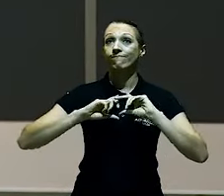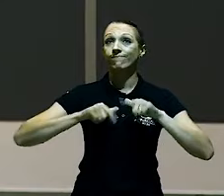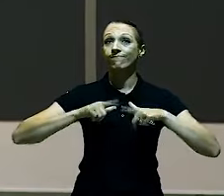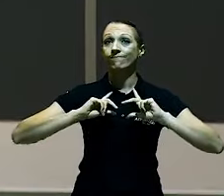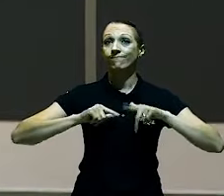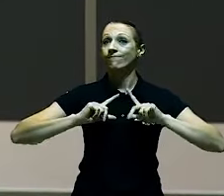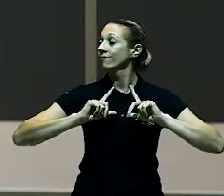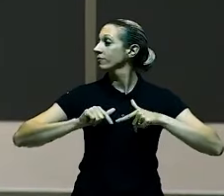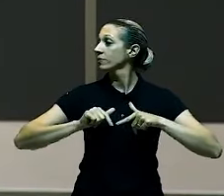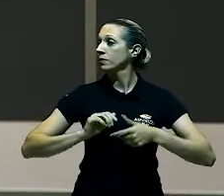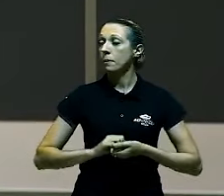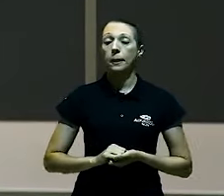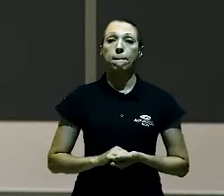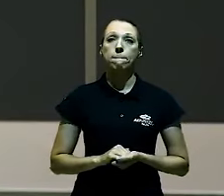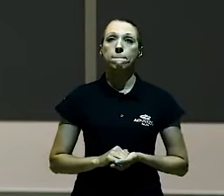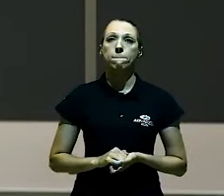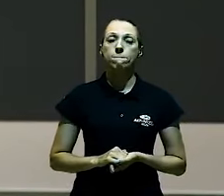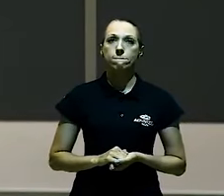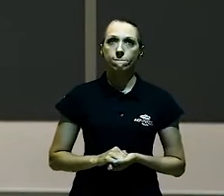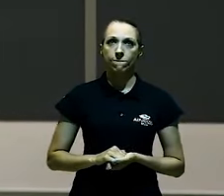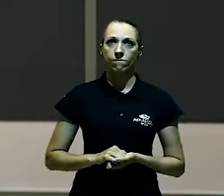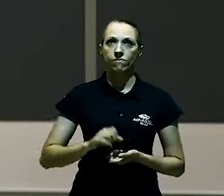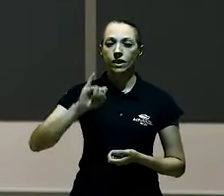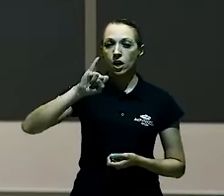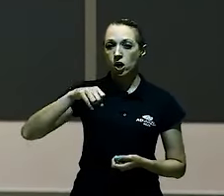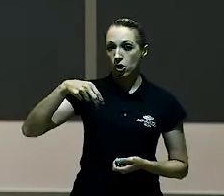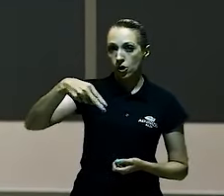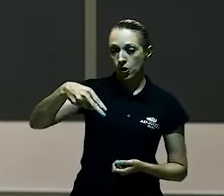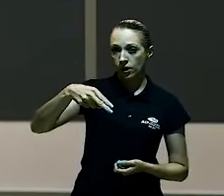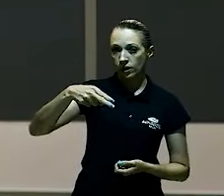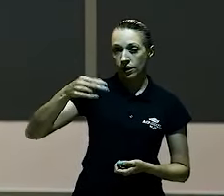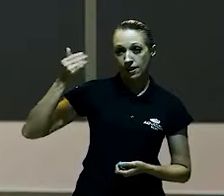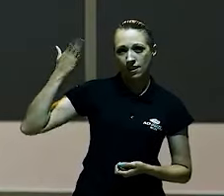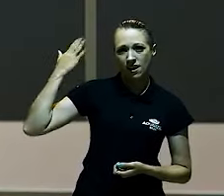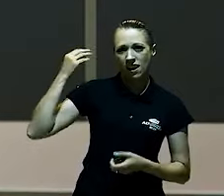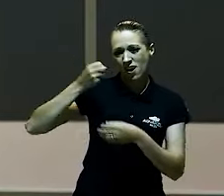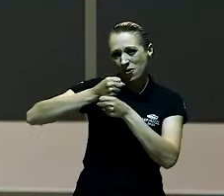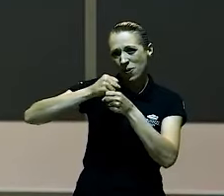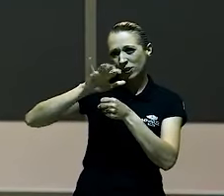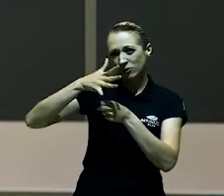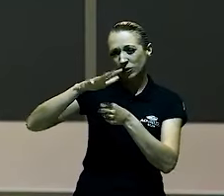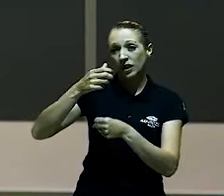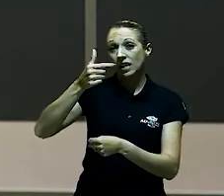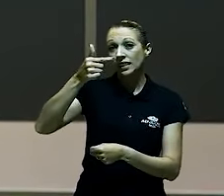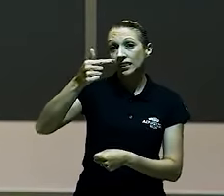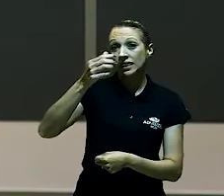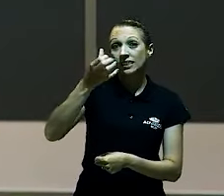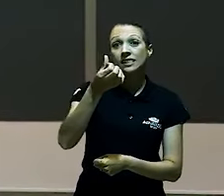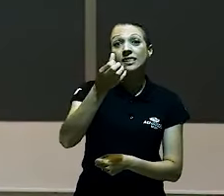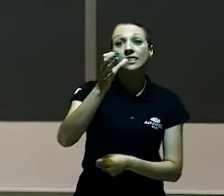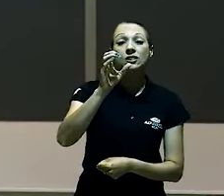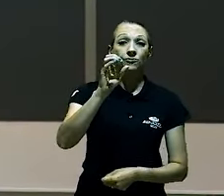nação que pouco mais, Jonas está aí no ano 760, no ano 722, a Assíria vem e domina